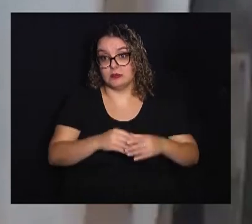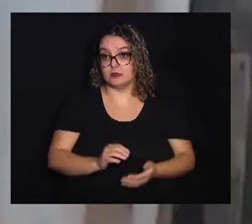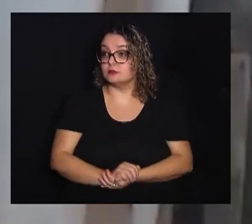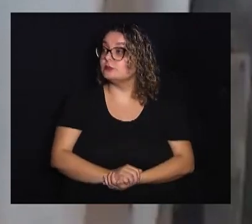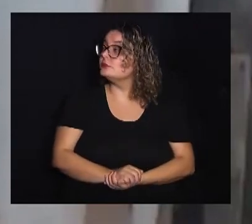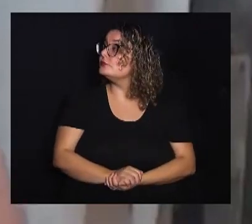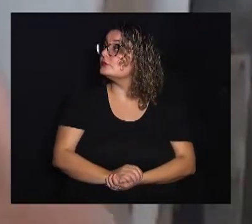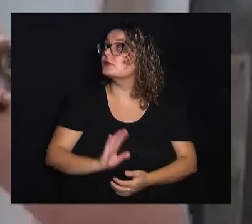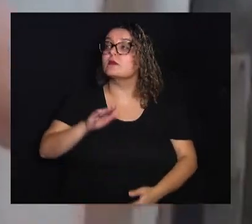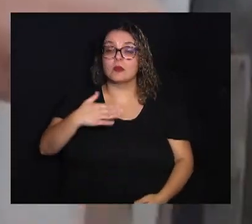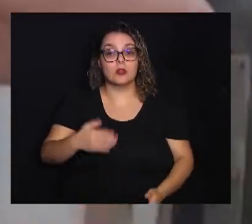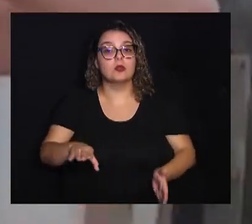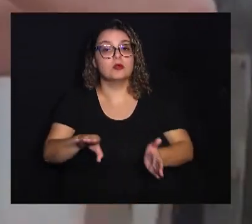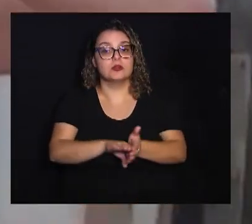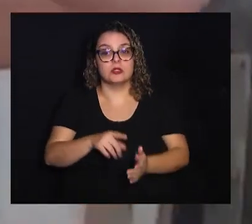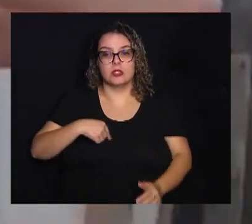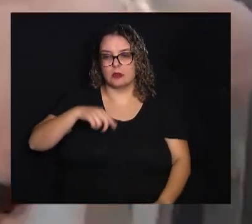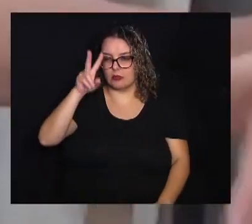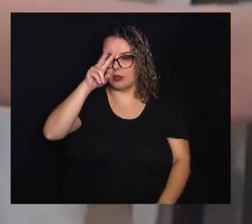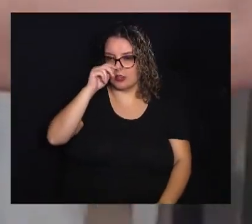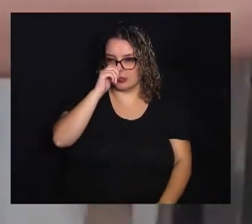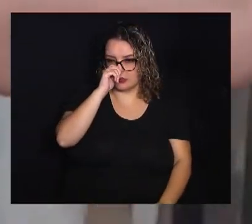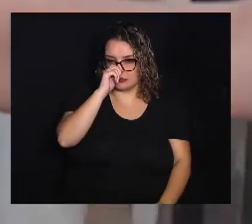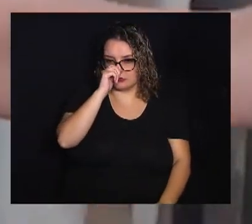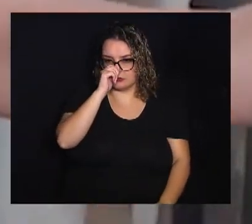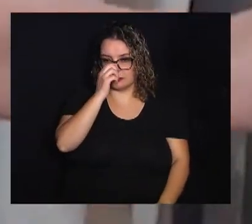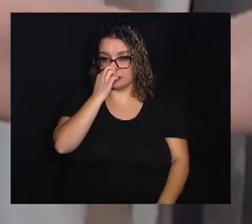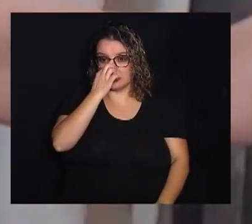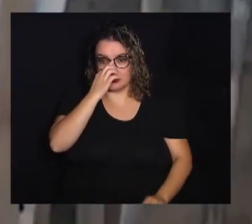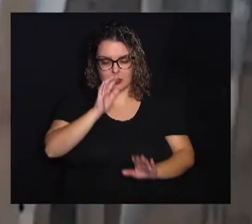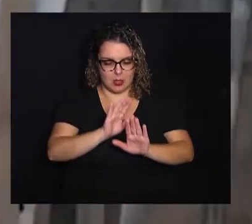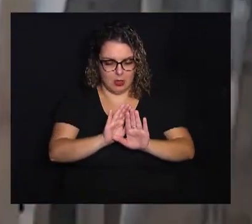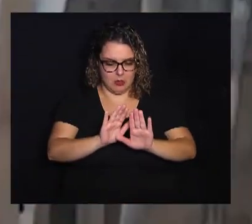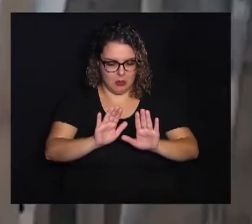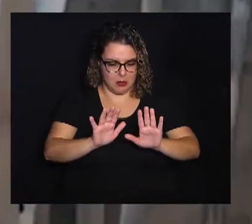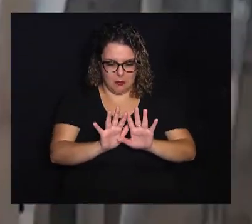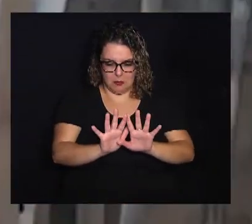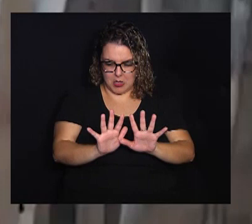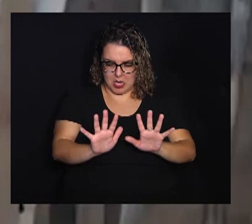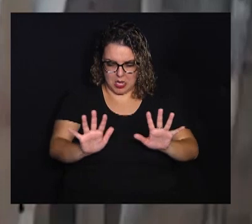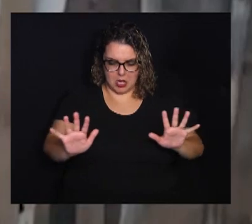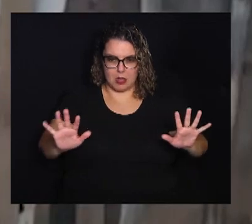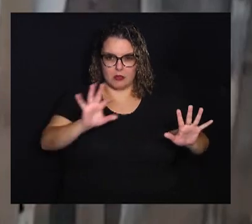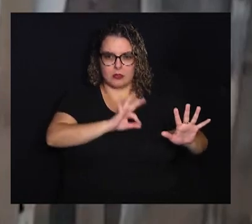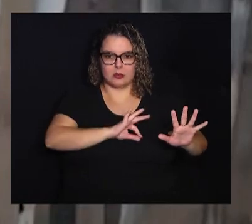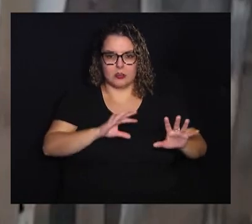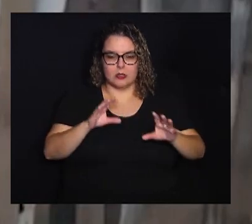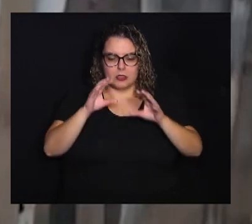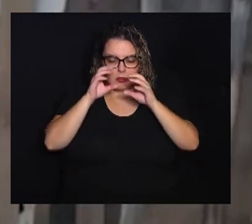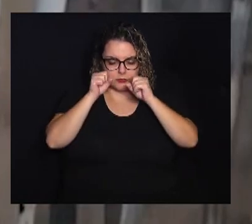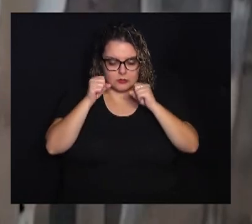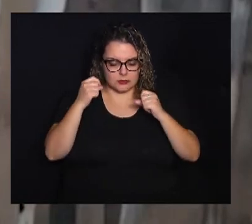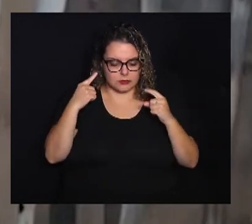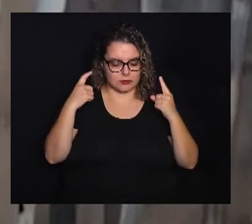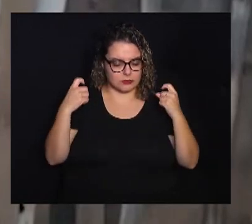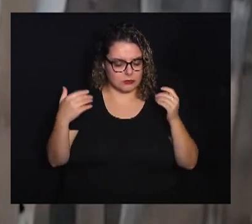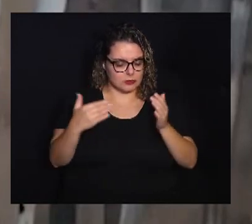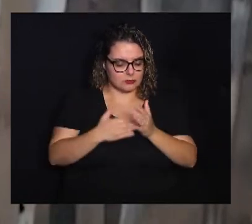que nós chegamos, eu lembro até hoje que tinha um paredão de policiais. Eu fecho os olhos, eu escuto o som até